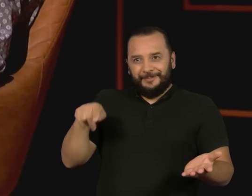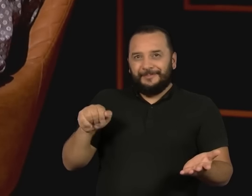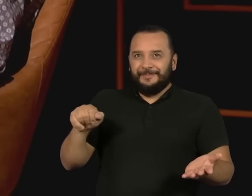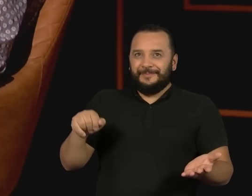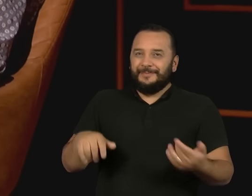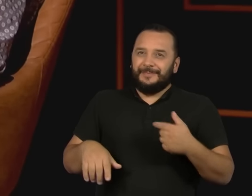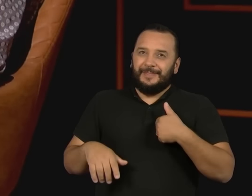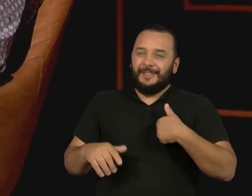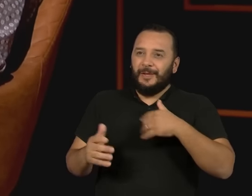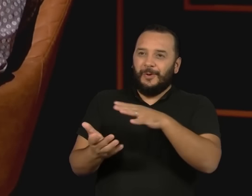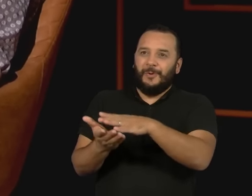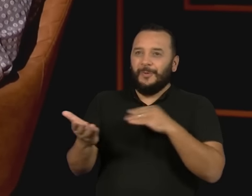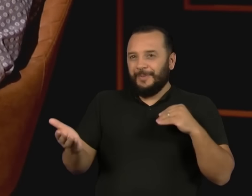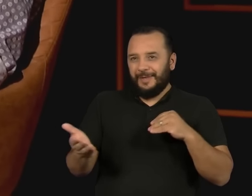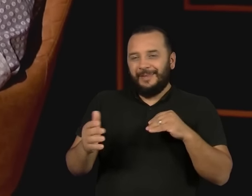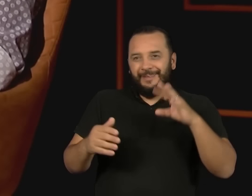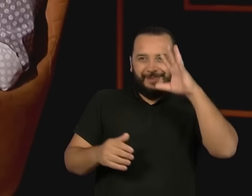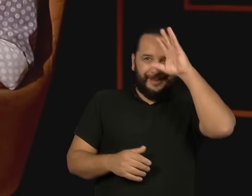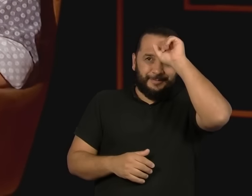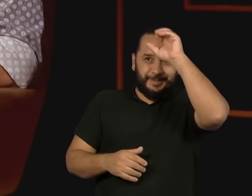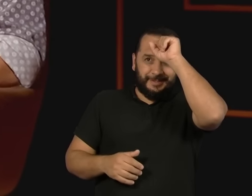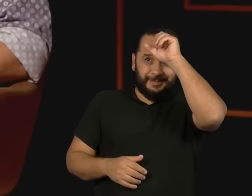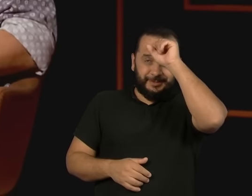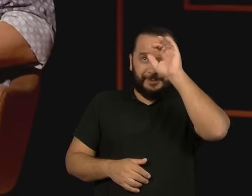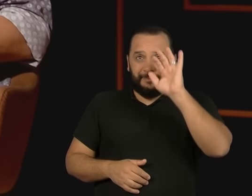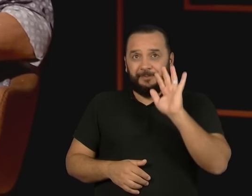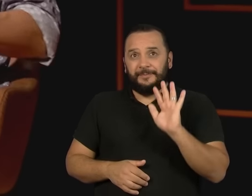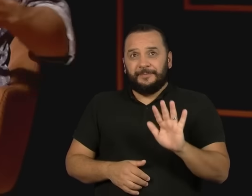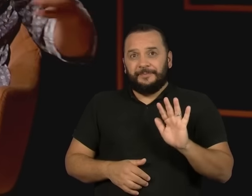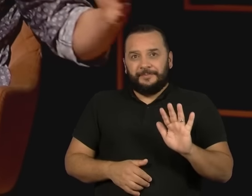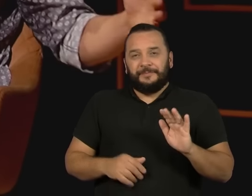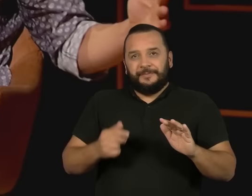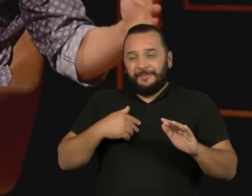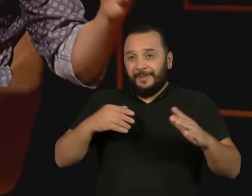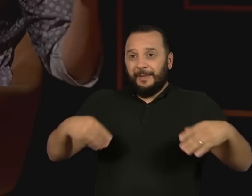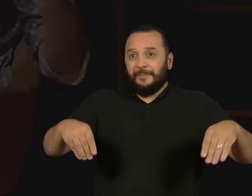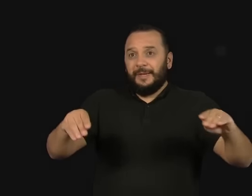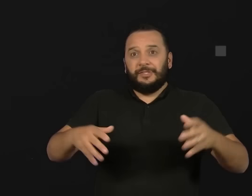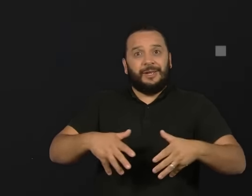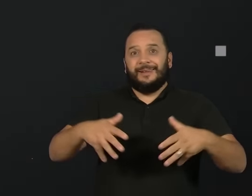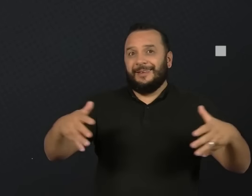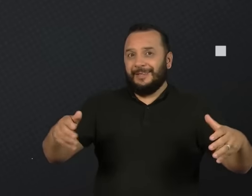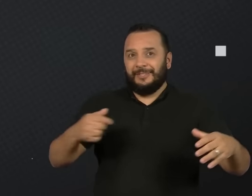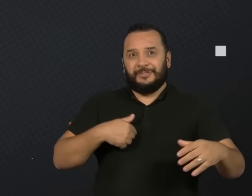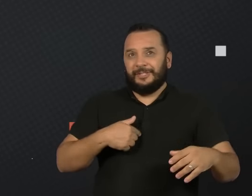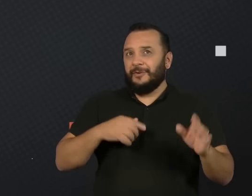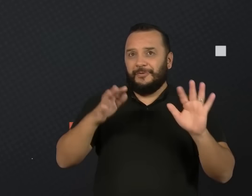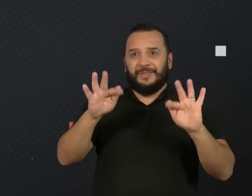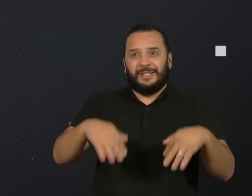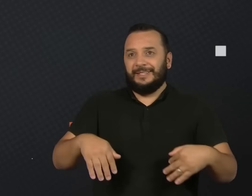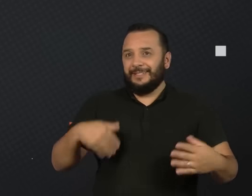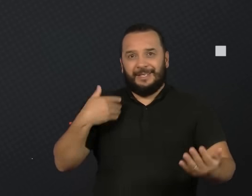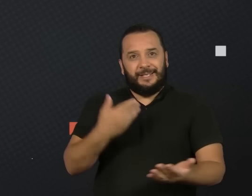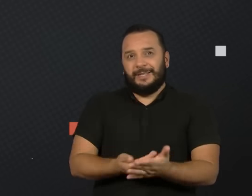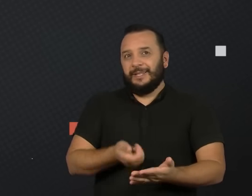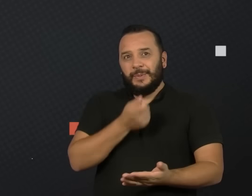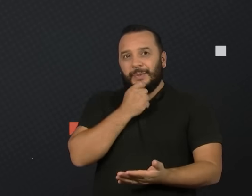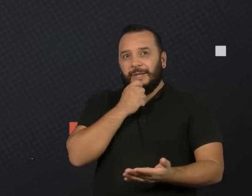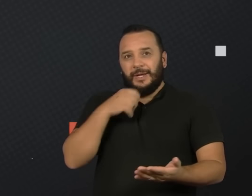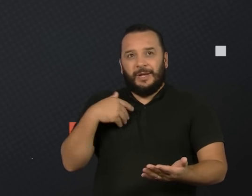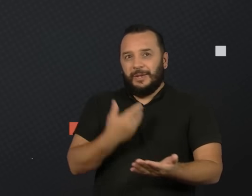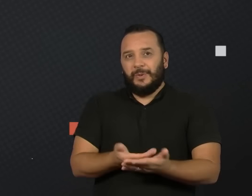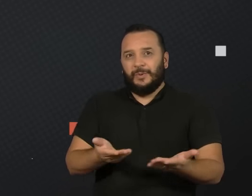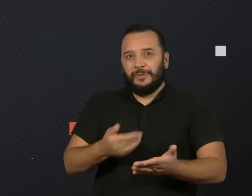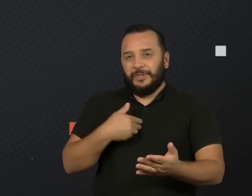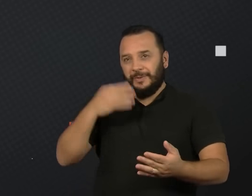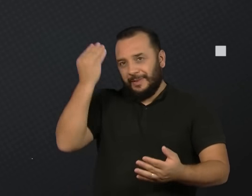aí eu quis aprender e aprendi. Mas eu resolvi fazer um tapete tão grande que eu não acabei ele até hoje. Desisti assim no meio. Tenho